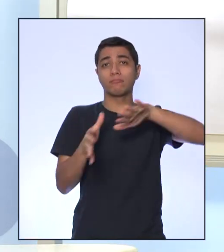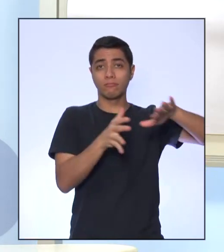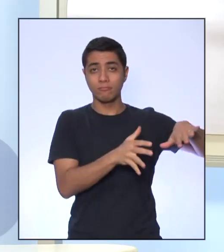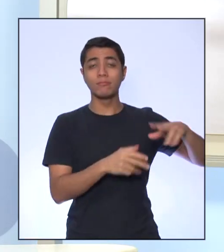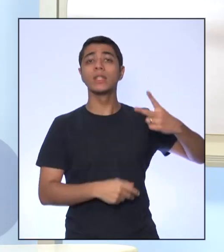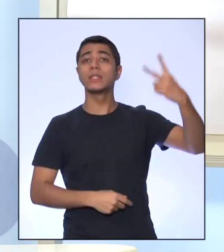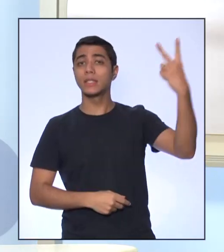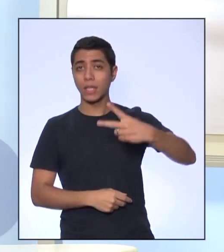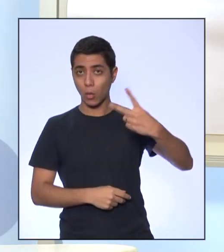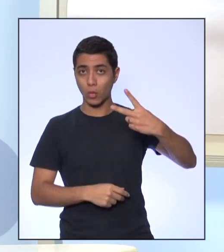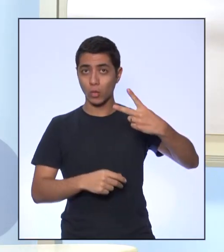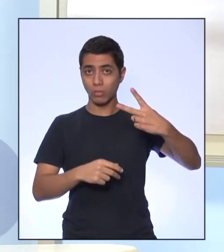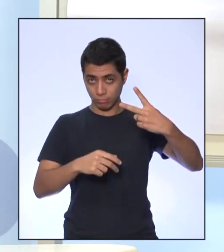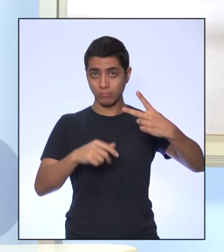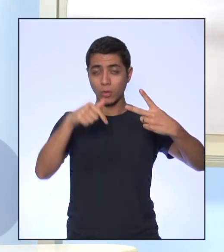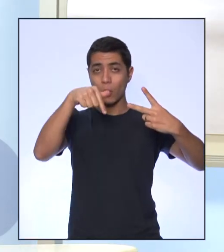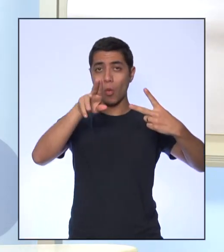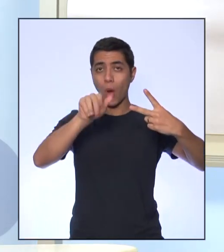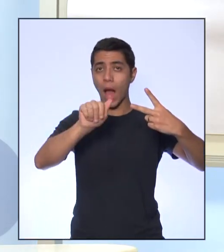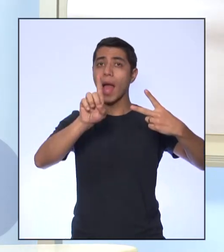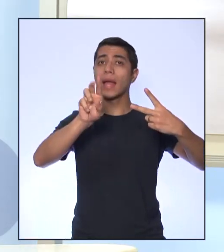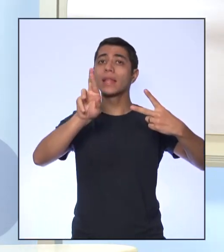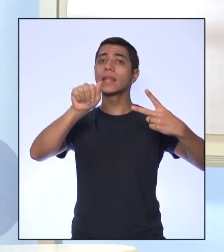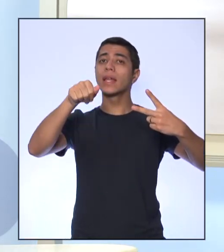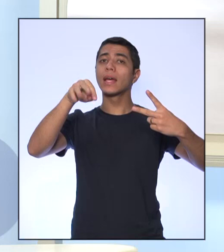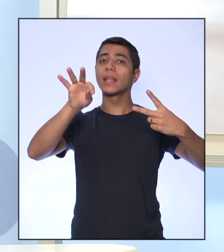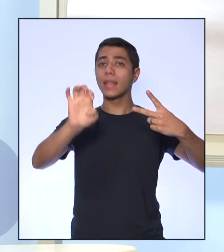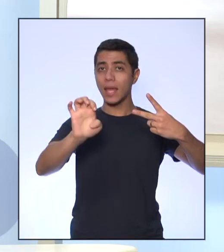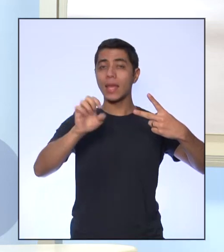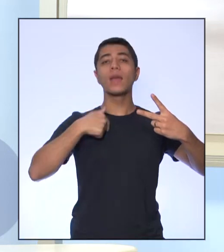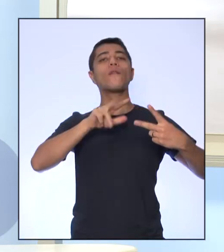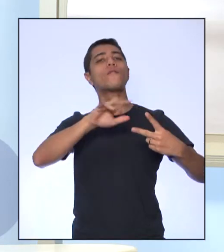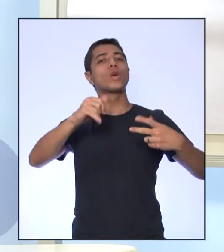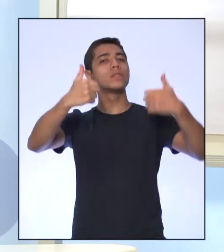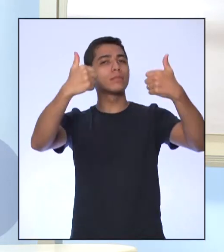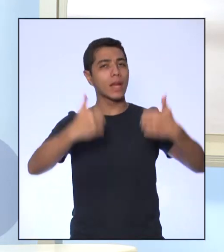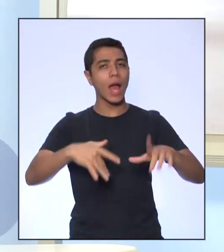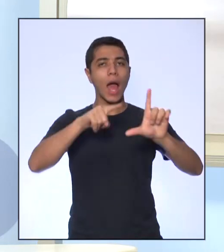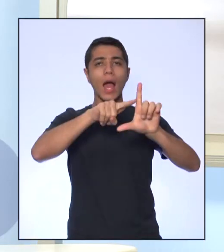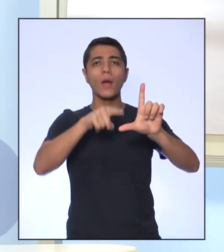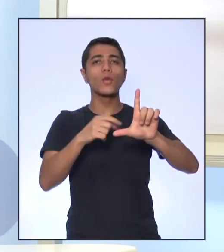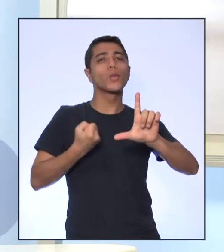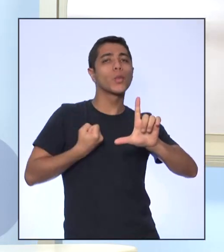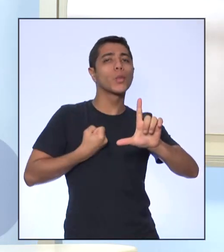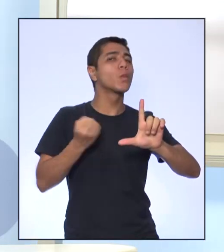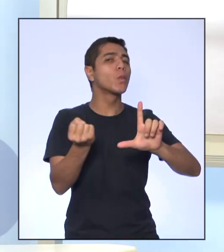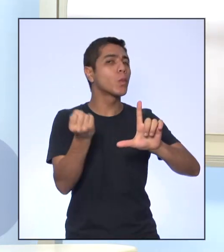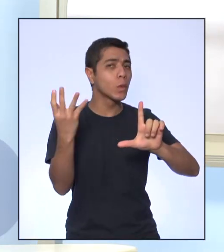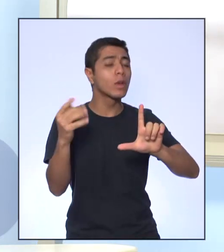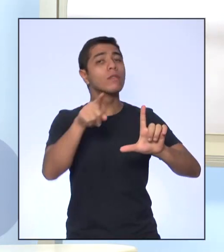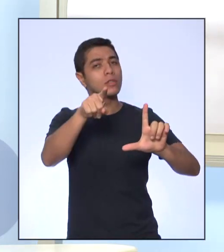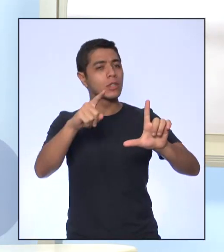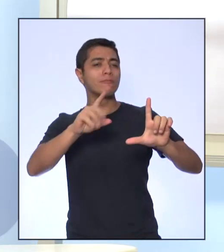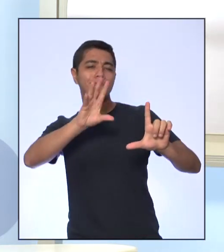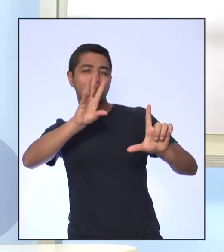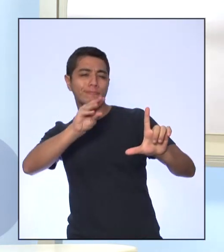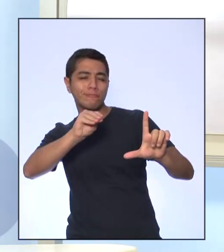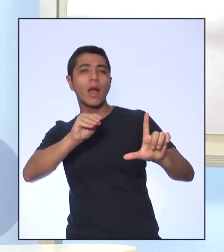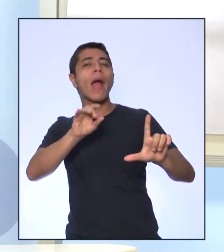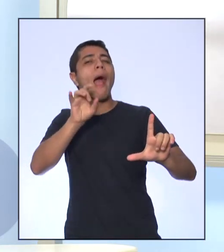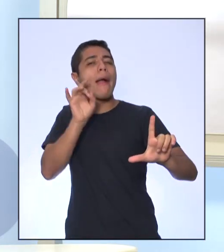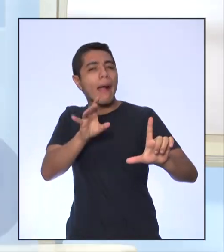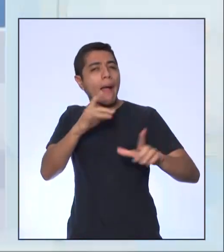falar os valores dos ângulos e tirar um print dá uma olhada e a gente vai fazendo um ângulo ângulo para vocês terem uma ideia